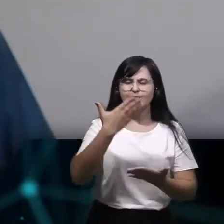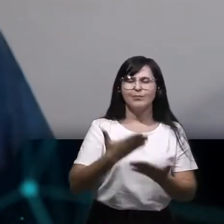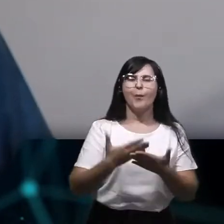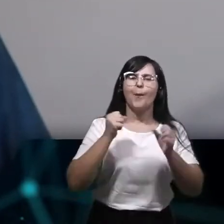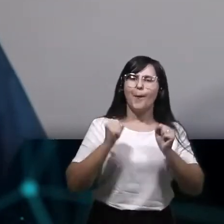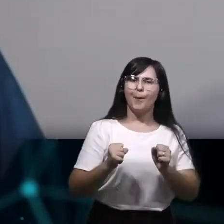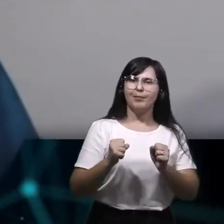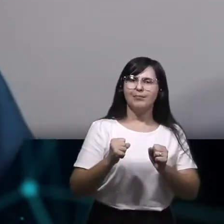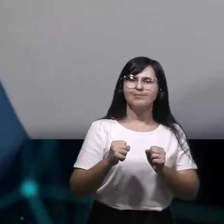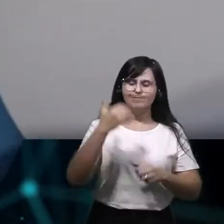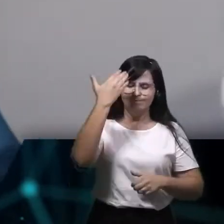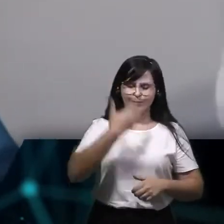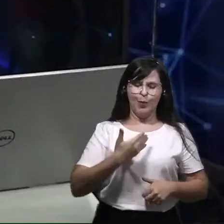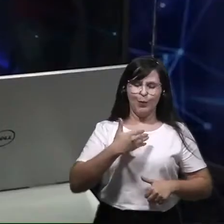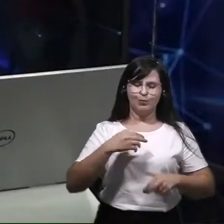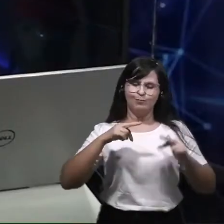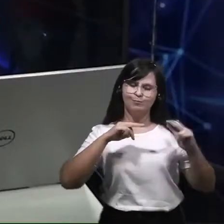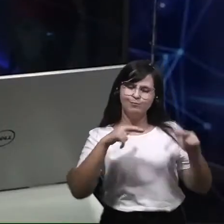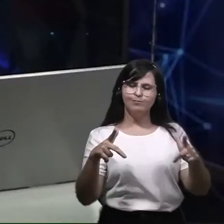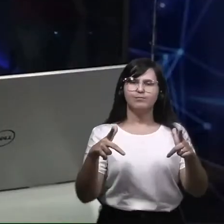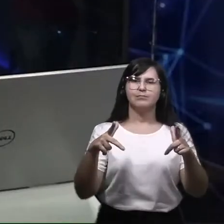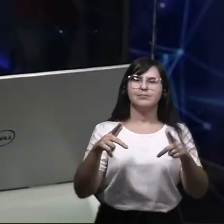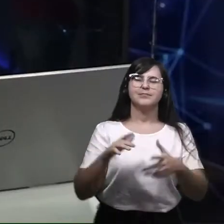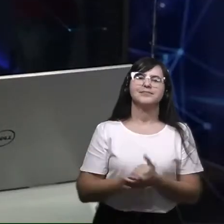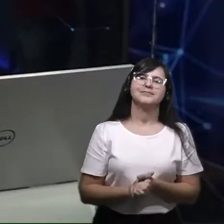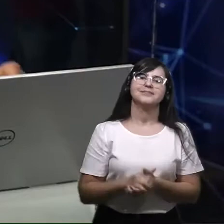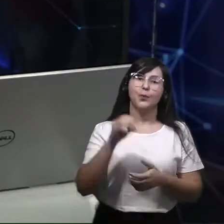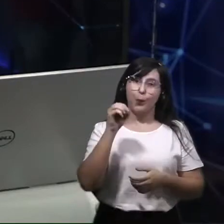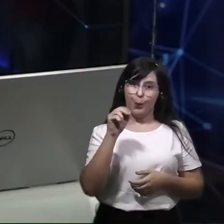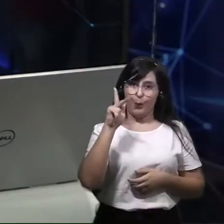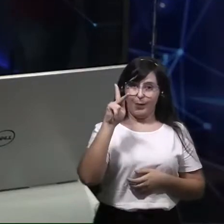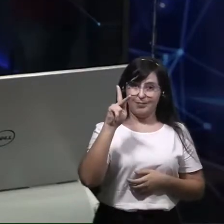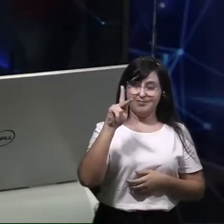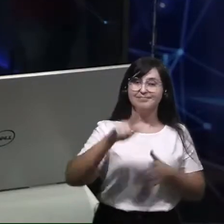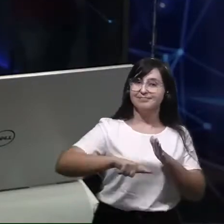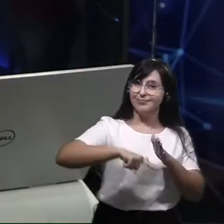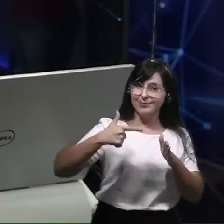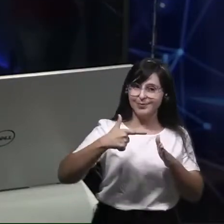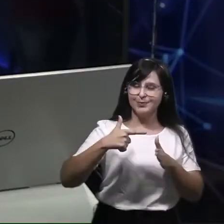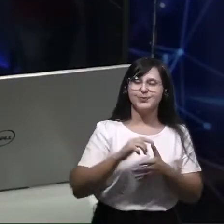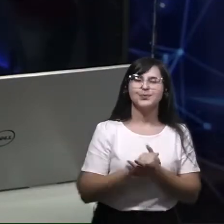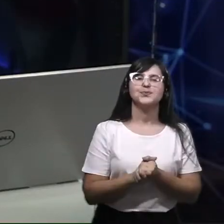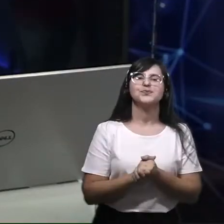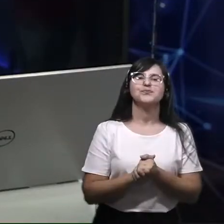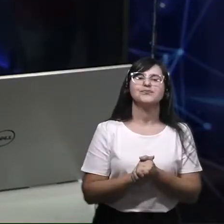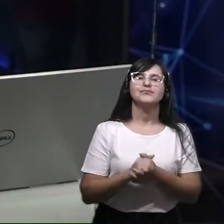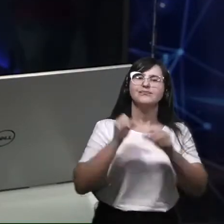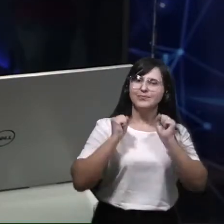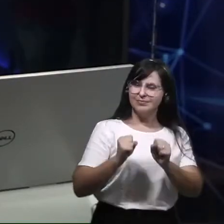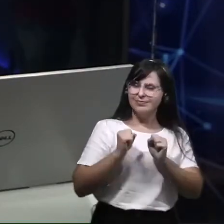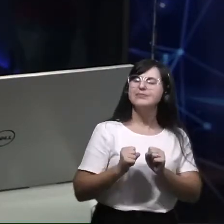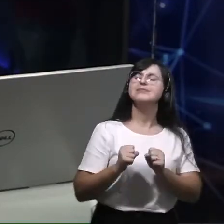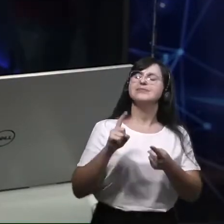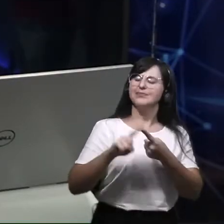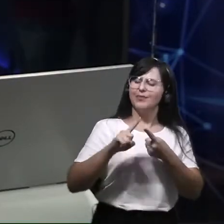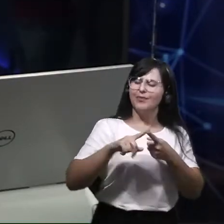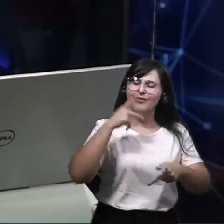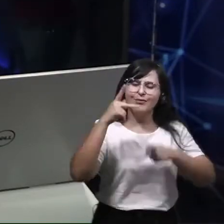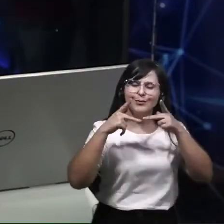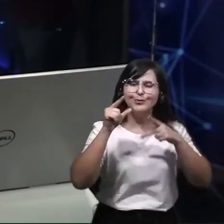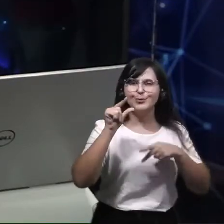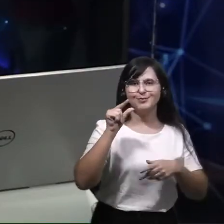pode ser diferente. Ok, vou sortear agora o segundo candidato, que terá também o seu espaço para as considerações